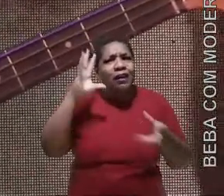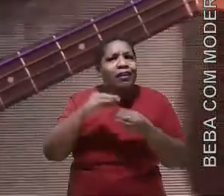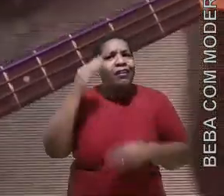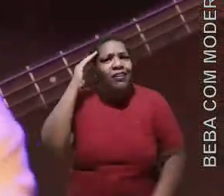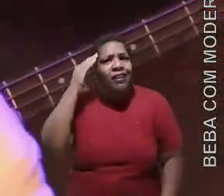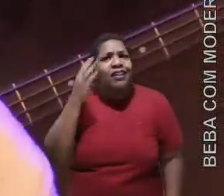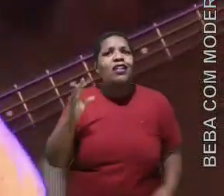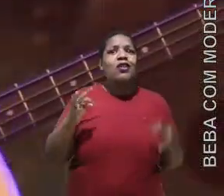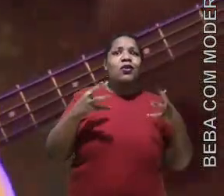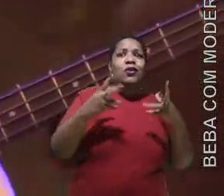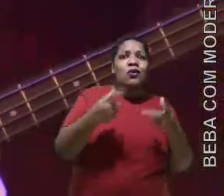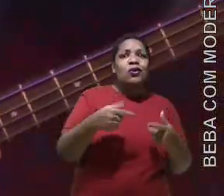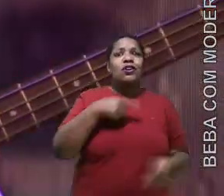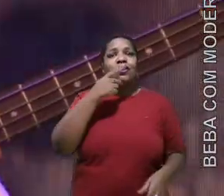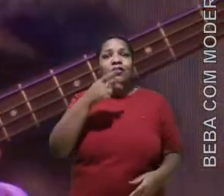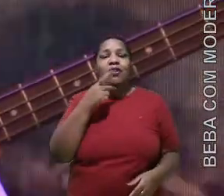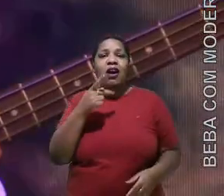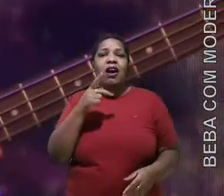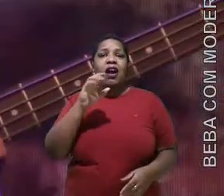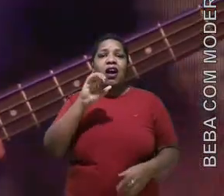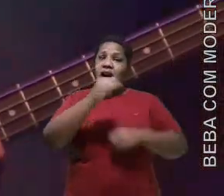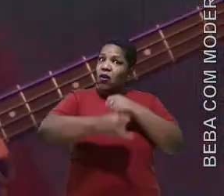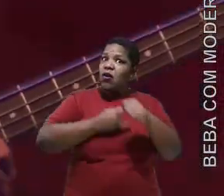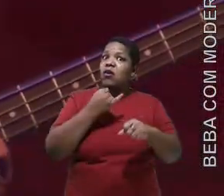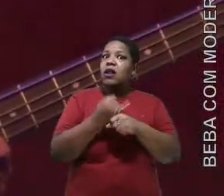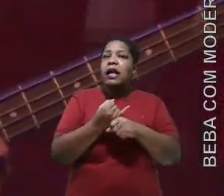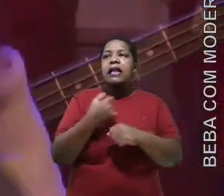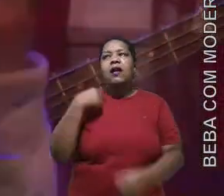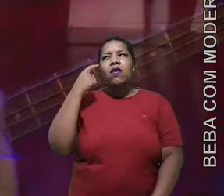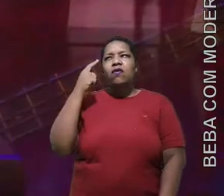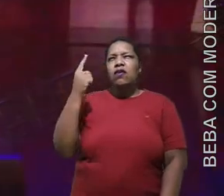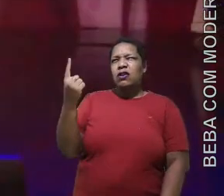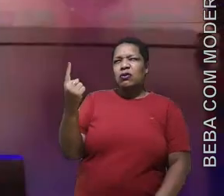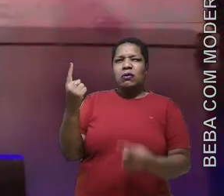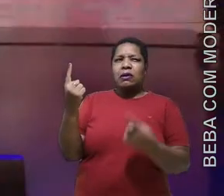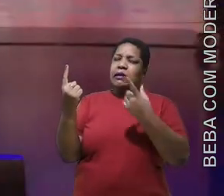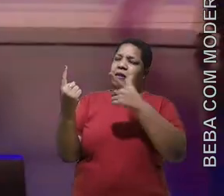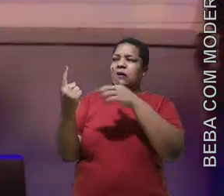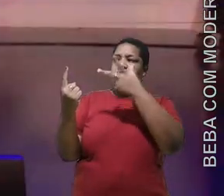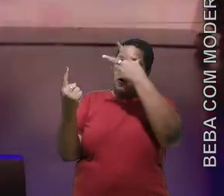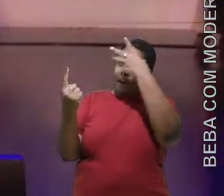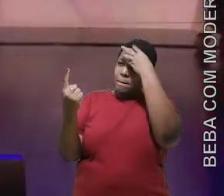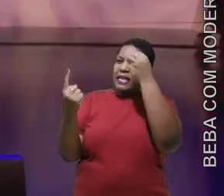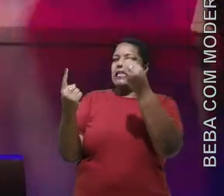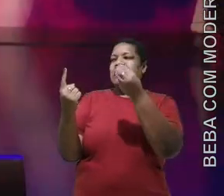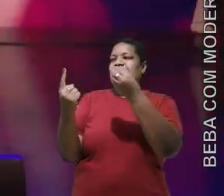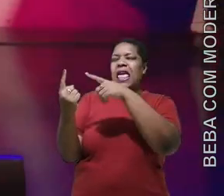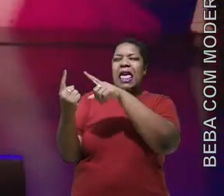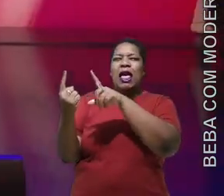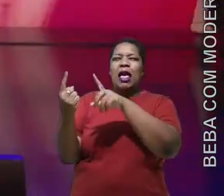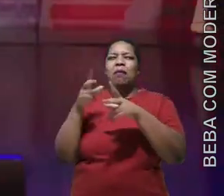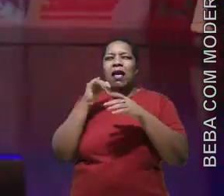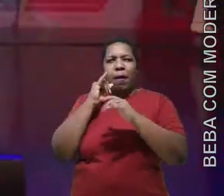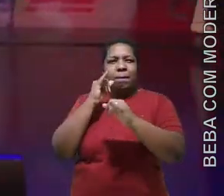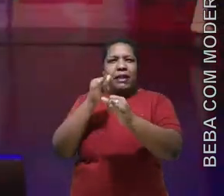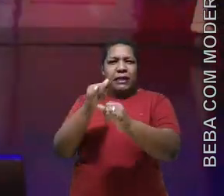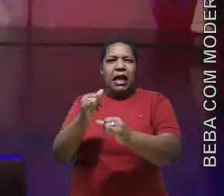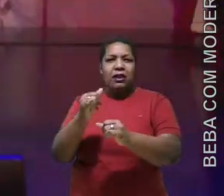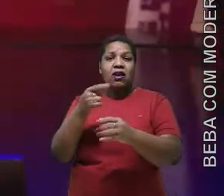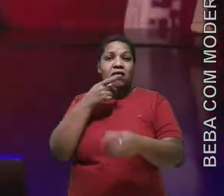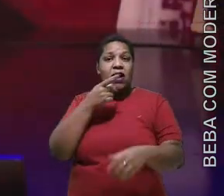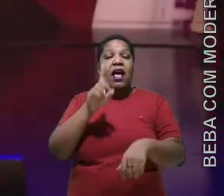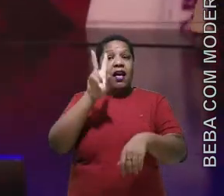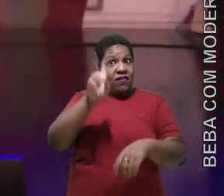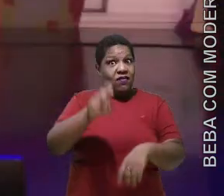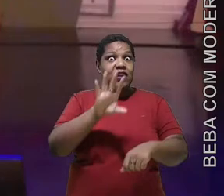é de tudo que a gente fala online eu vejo que uma outra pessoa tem uma dificuldade de capturar a mensagem em si quando a gente fala que é a vez do